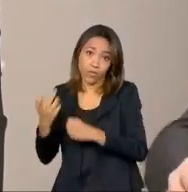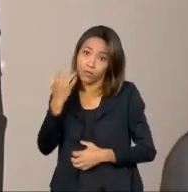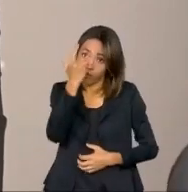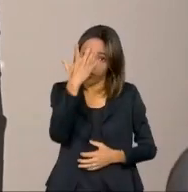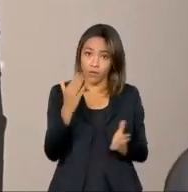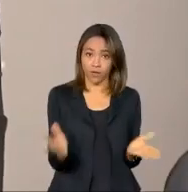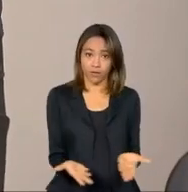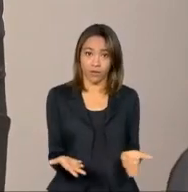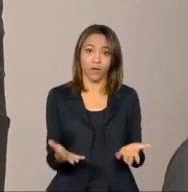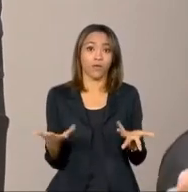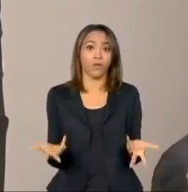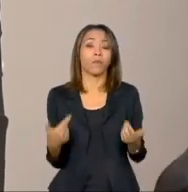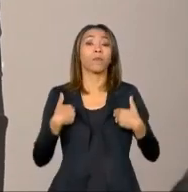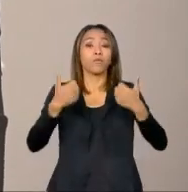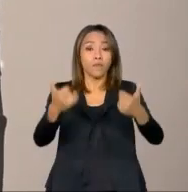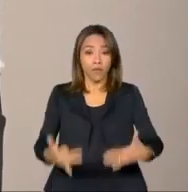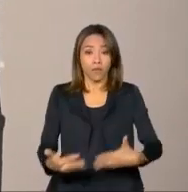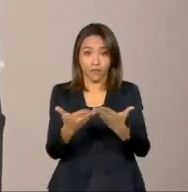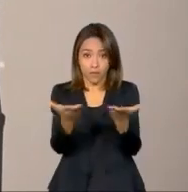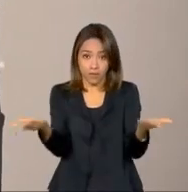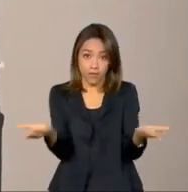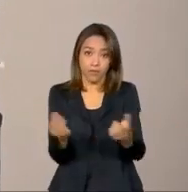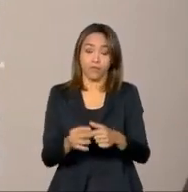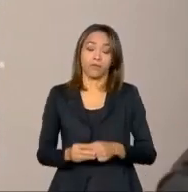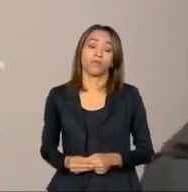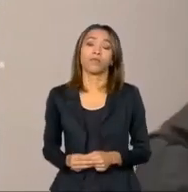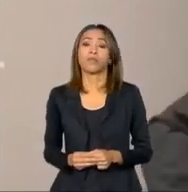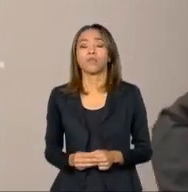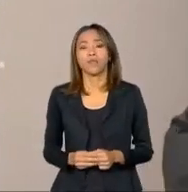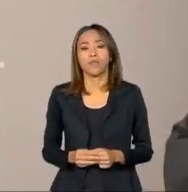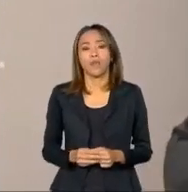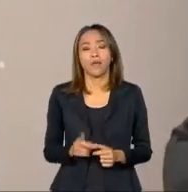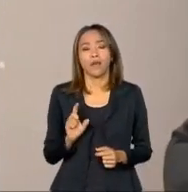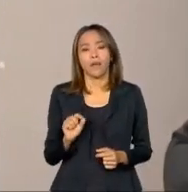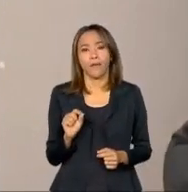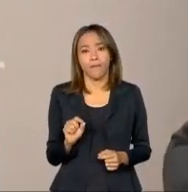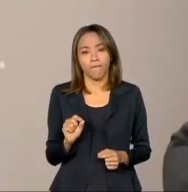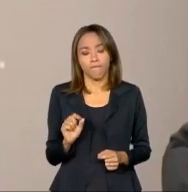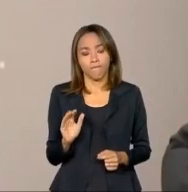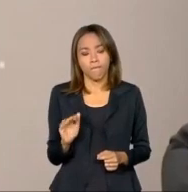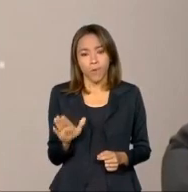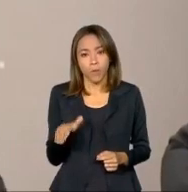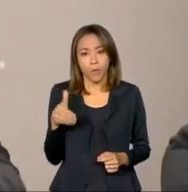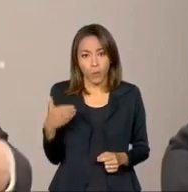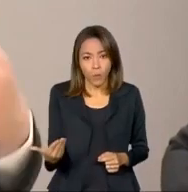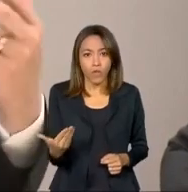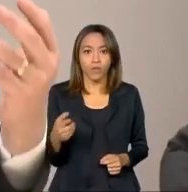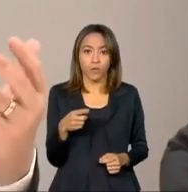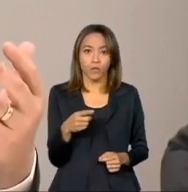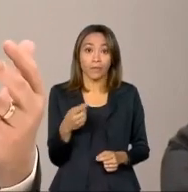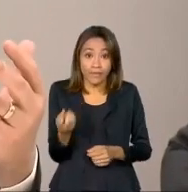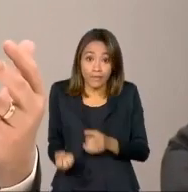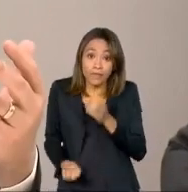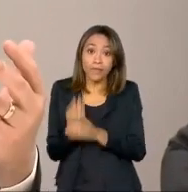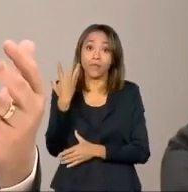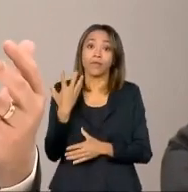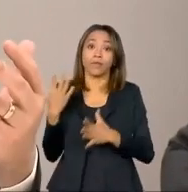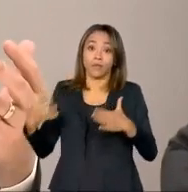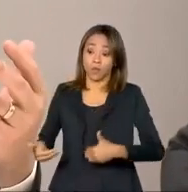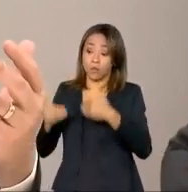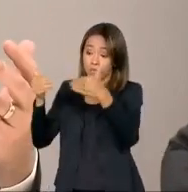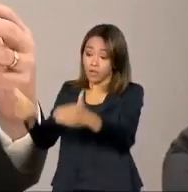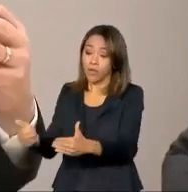Mas para dizer o seguinte aos senhores, né? Normalmente, quando você cria um ministério,